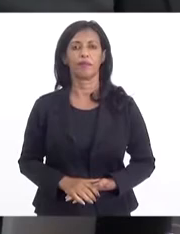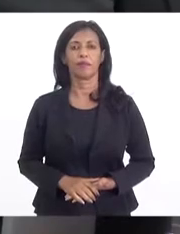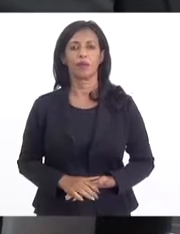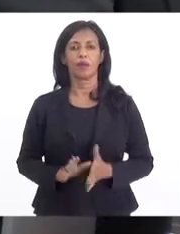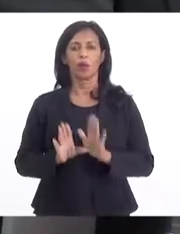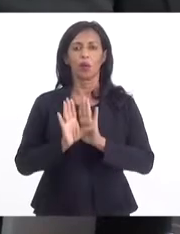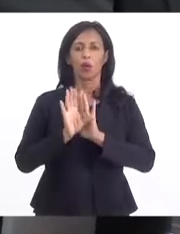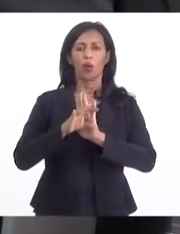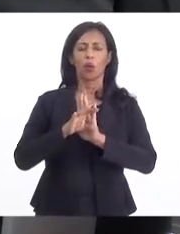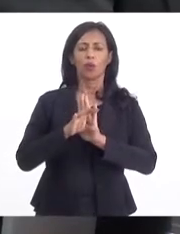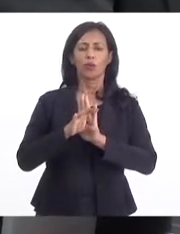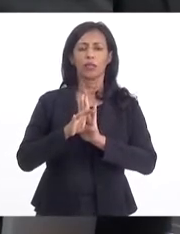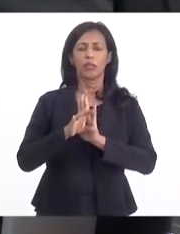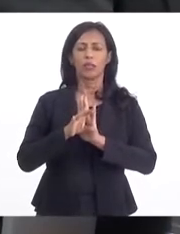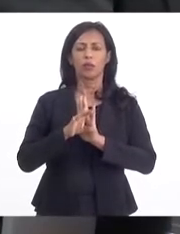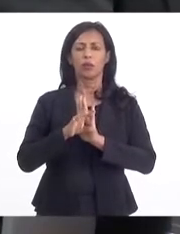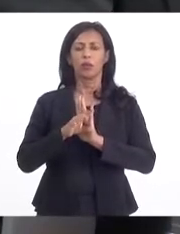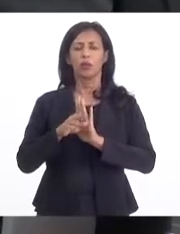Conceito do Pacto RJ,